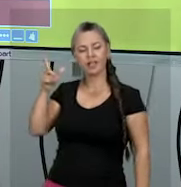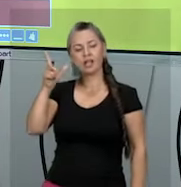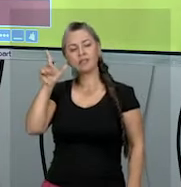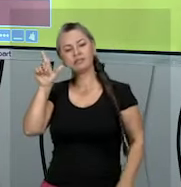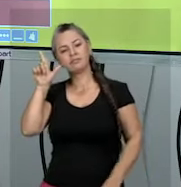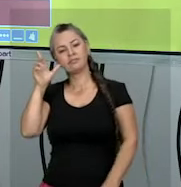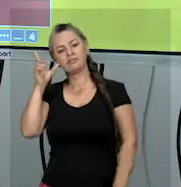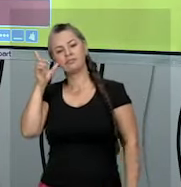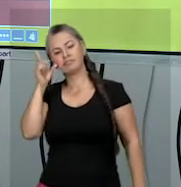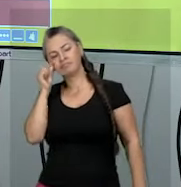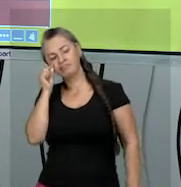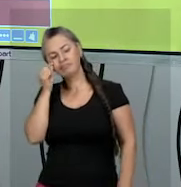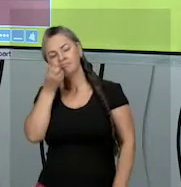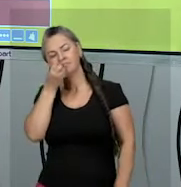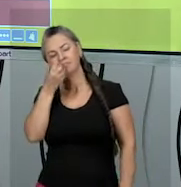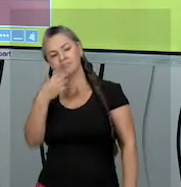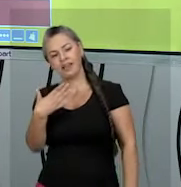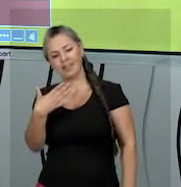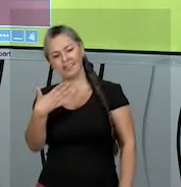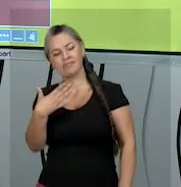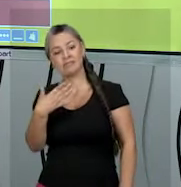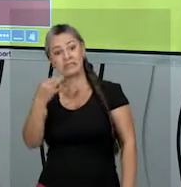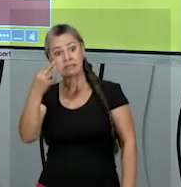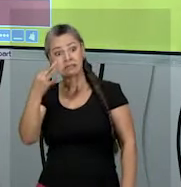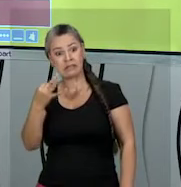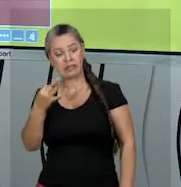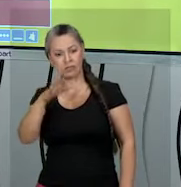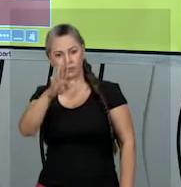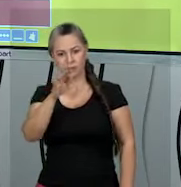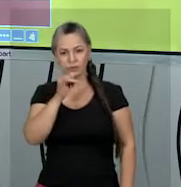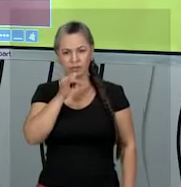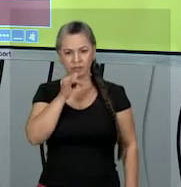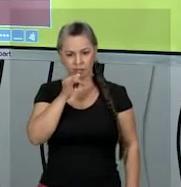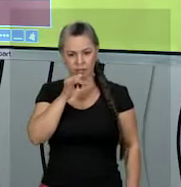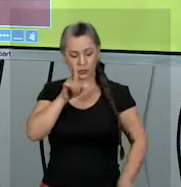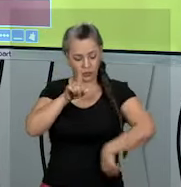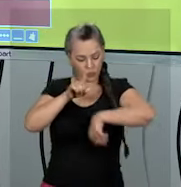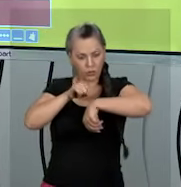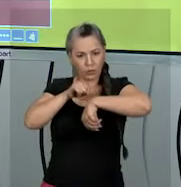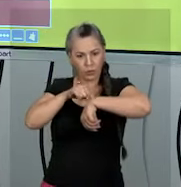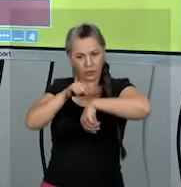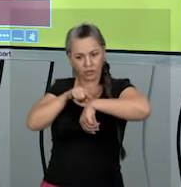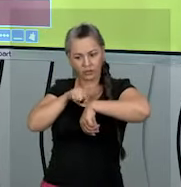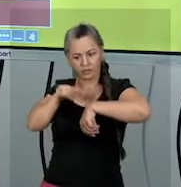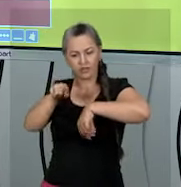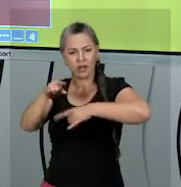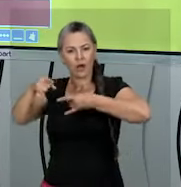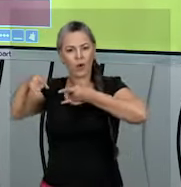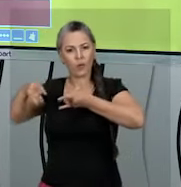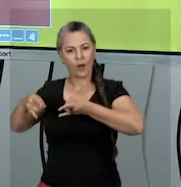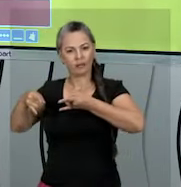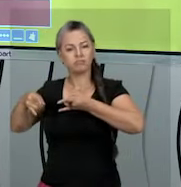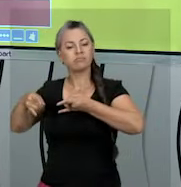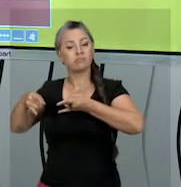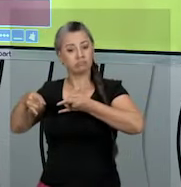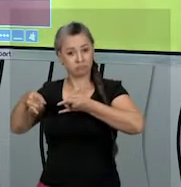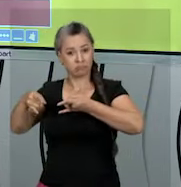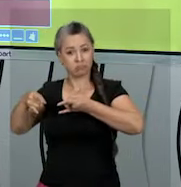adequadamente. Na hora de você dormir, desligue os aparelhos, deixe seu quarto